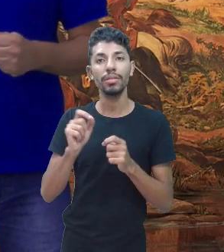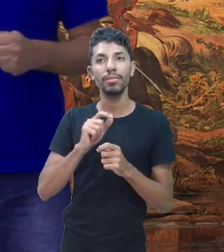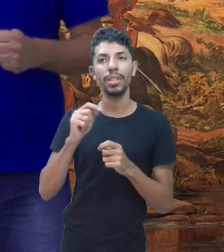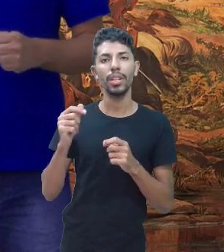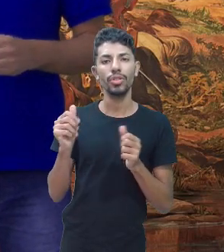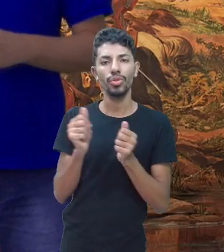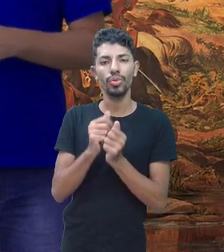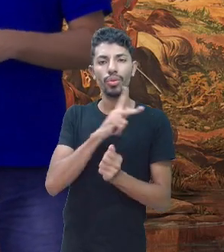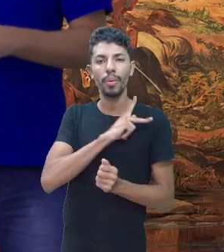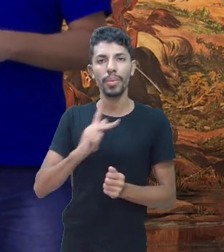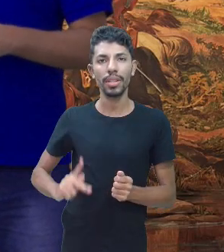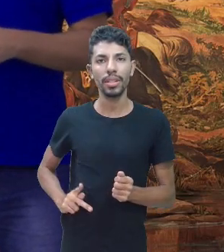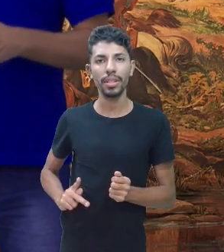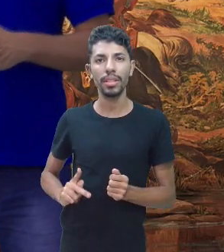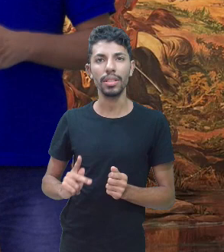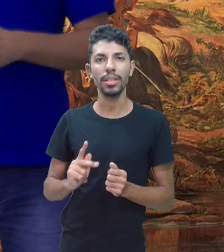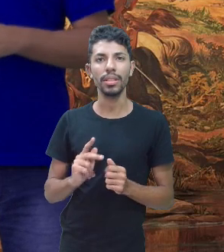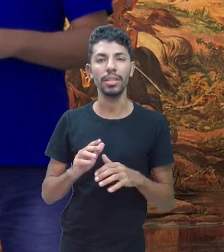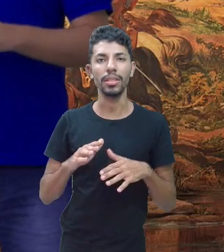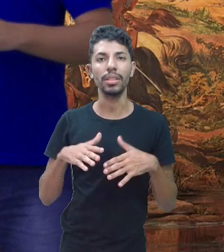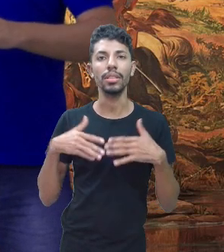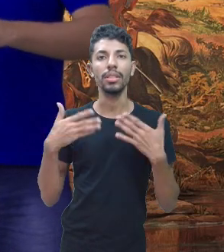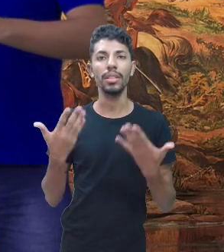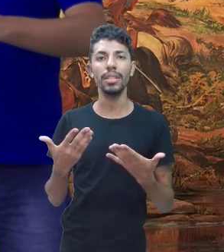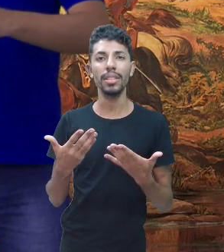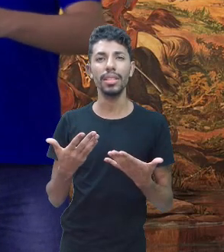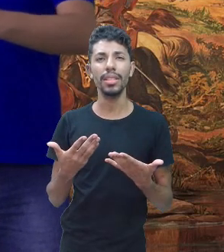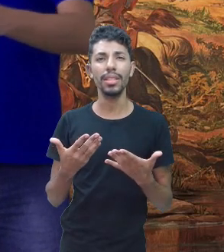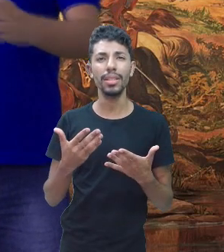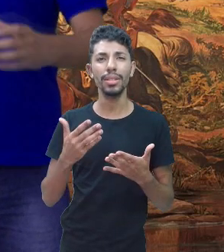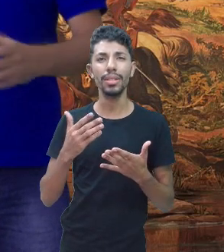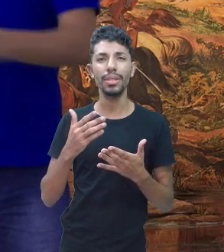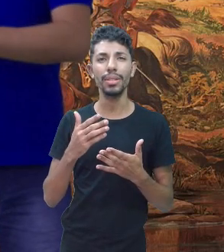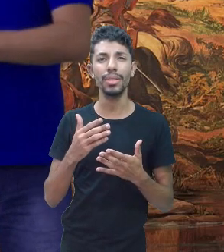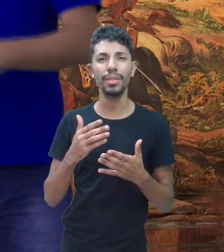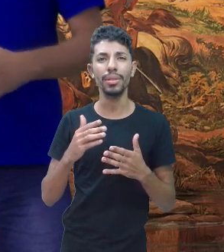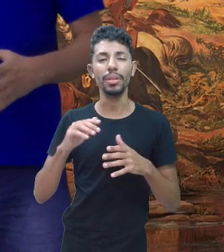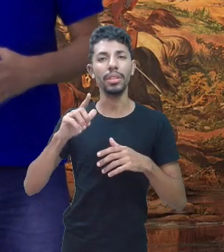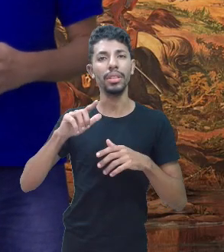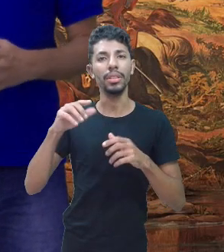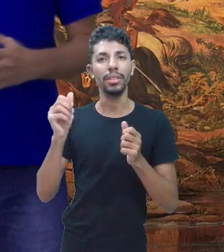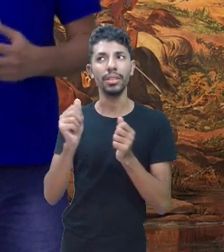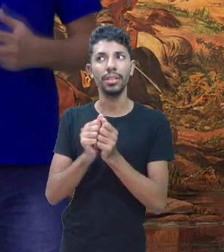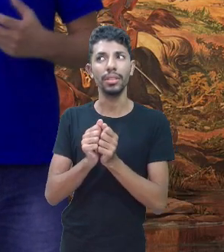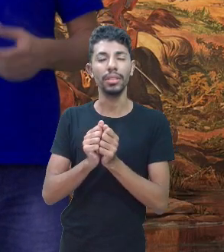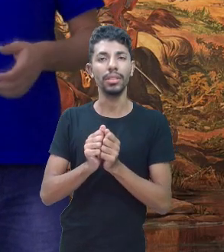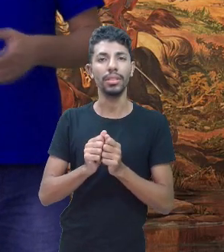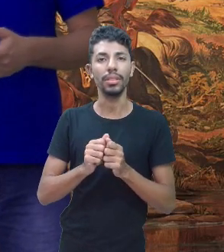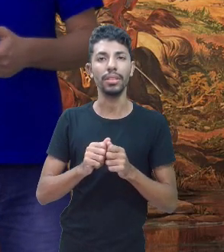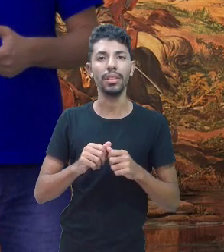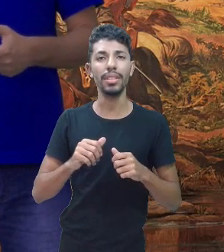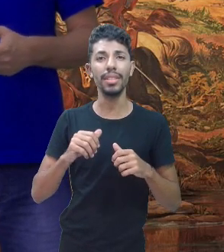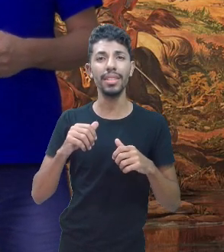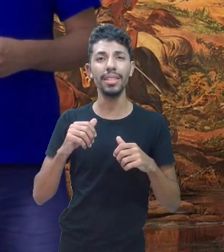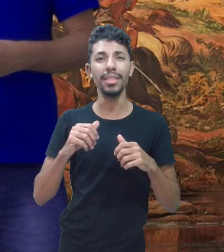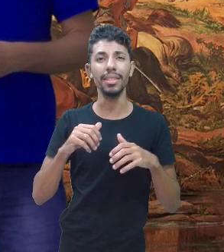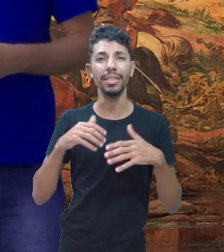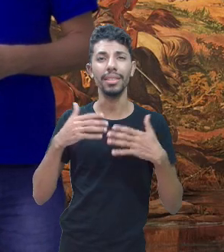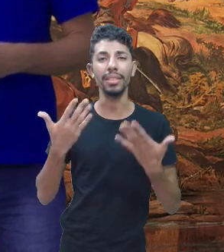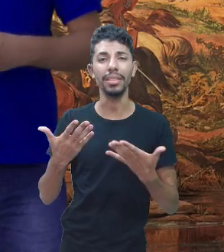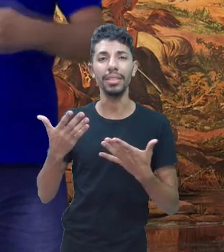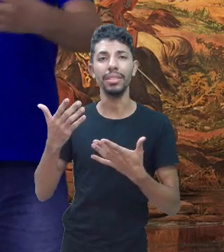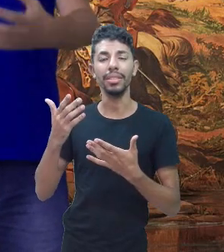do presidente. Então, seria esses sujeitos que estavam acompanhando o Dom Pedro numa